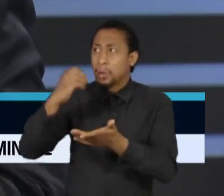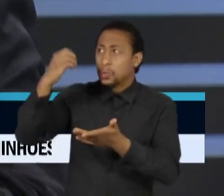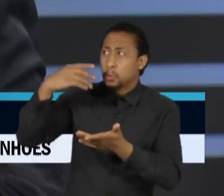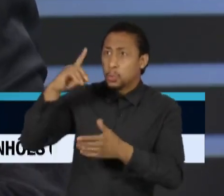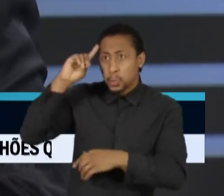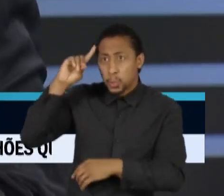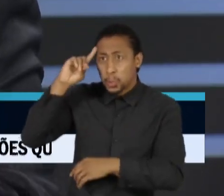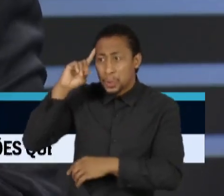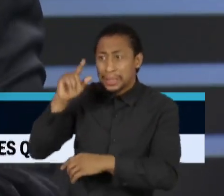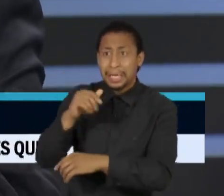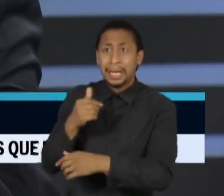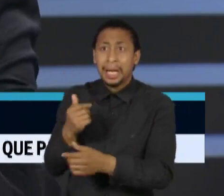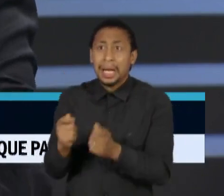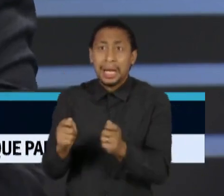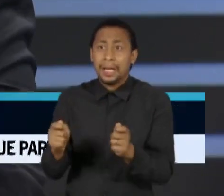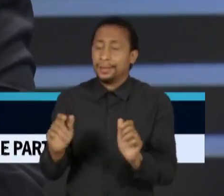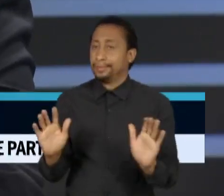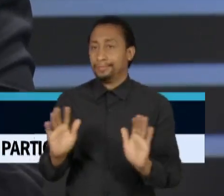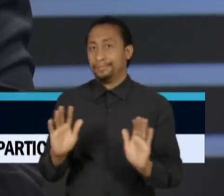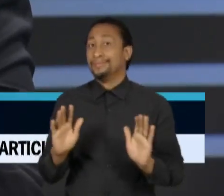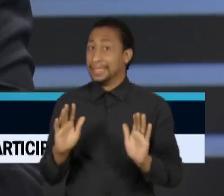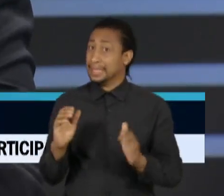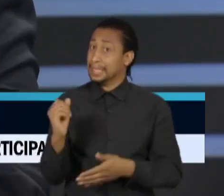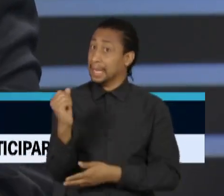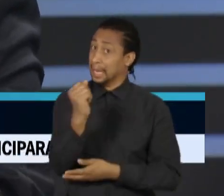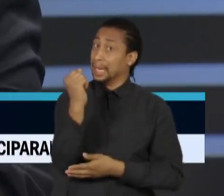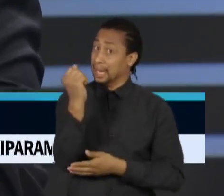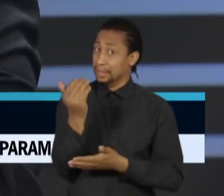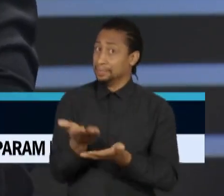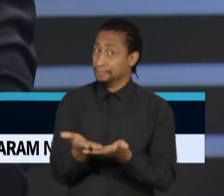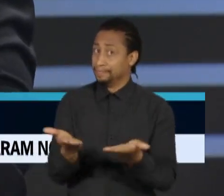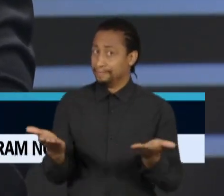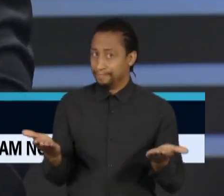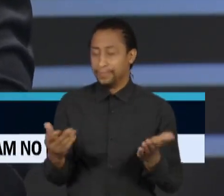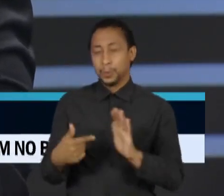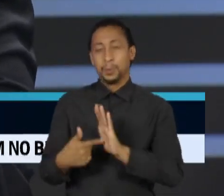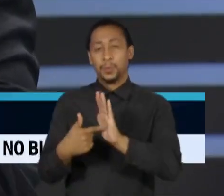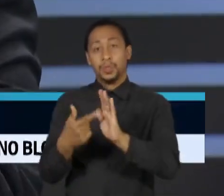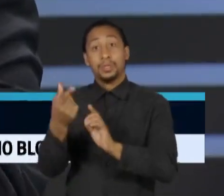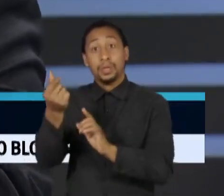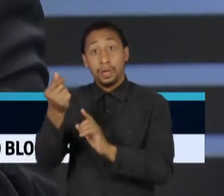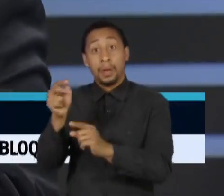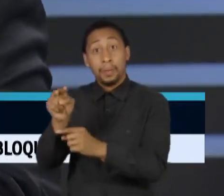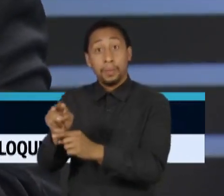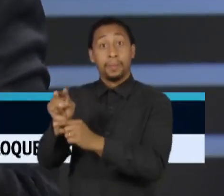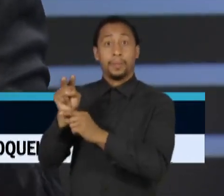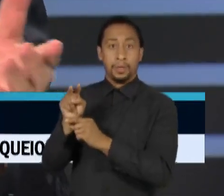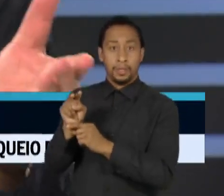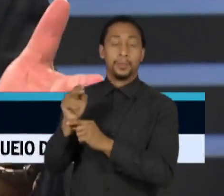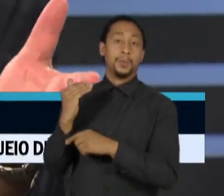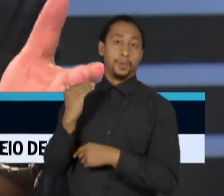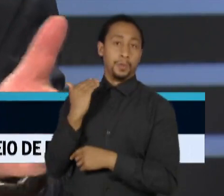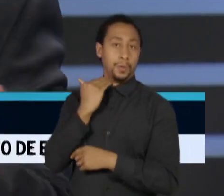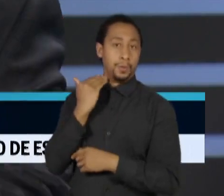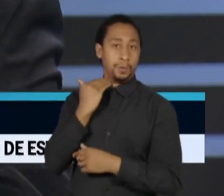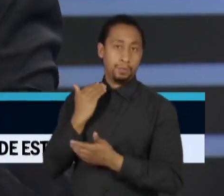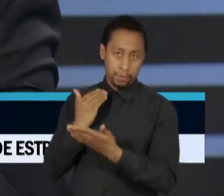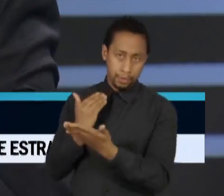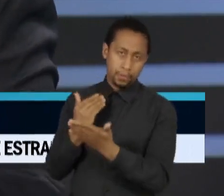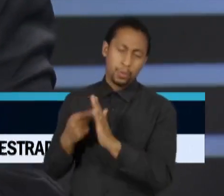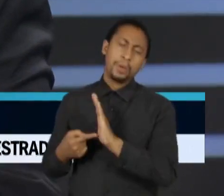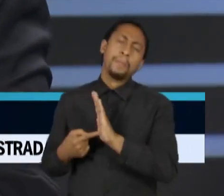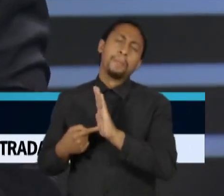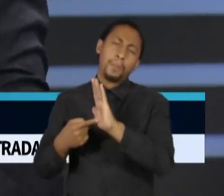há um agravamento muito forte das condições. Aliás, quando o empréstimo é feito junto a uma instituição bancária, que traz todo esse